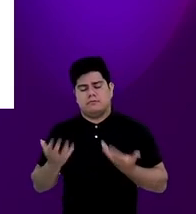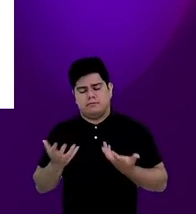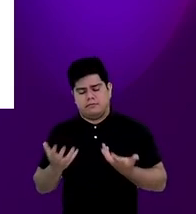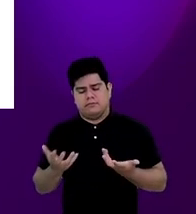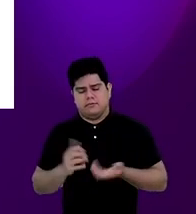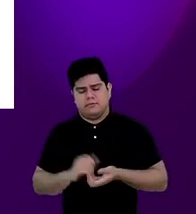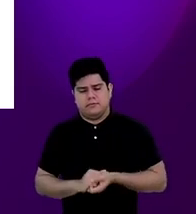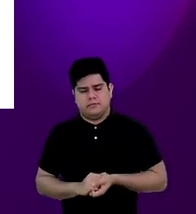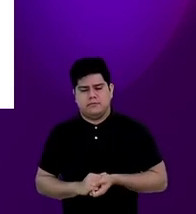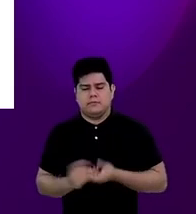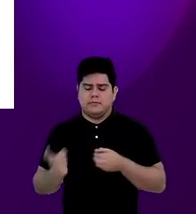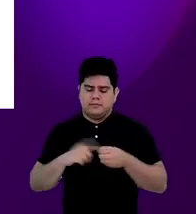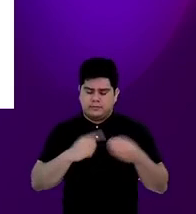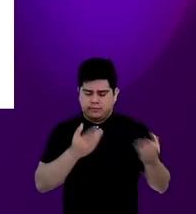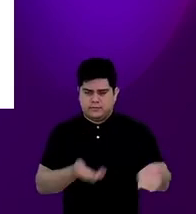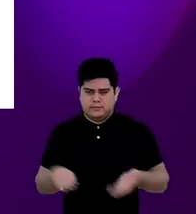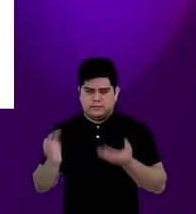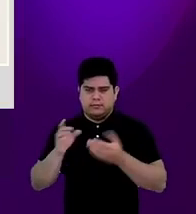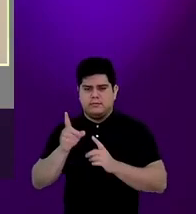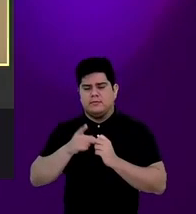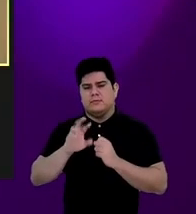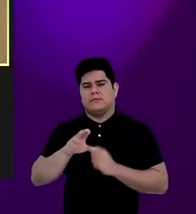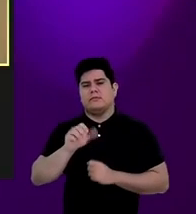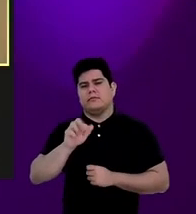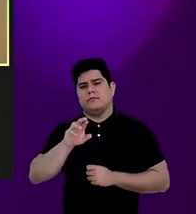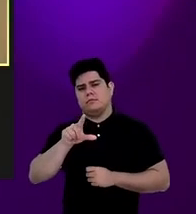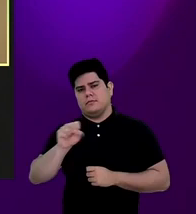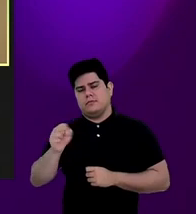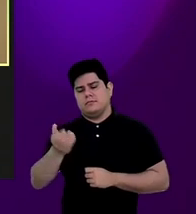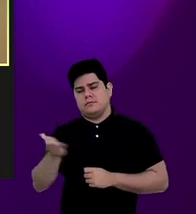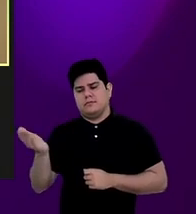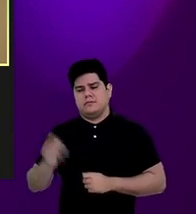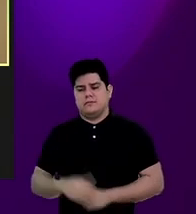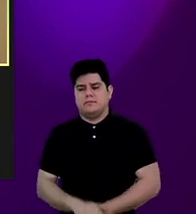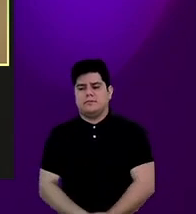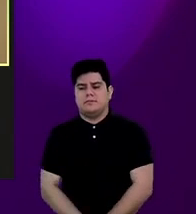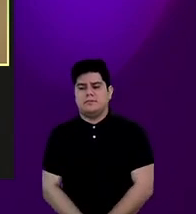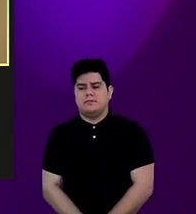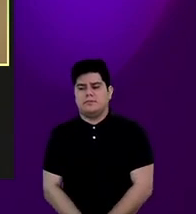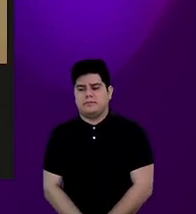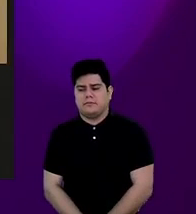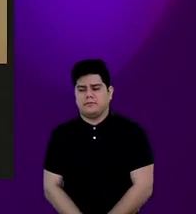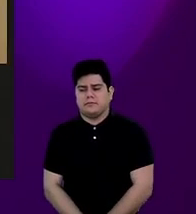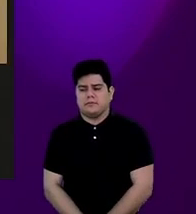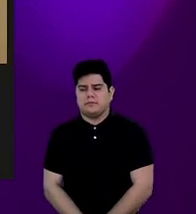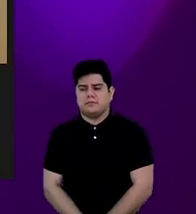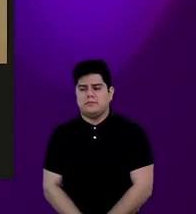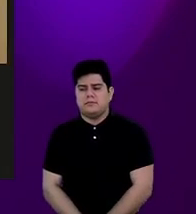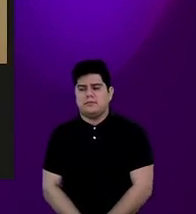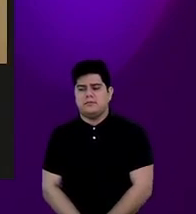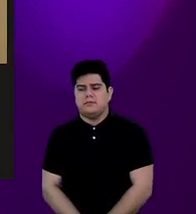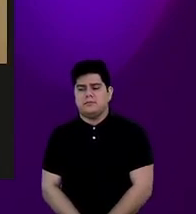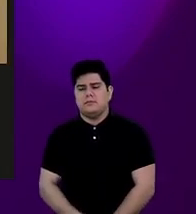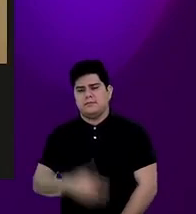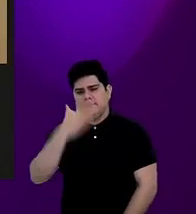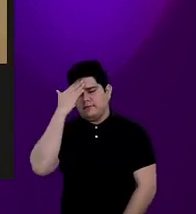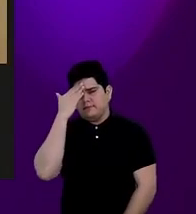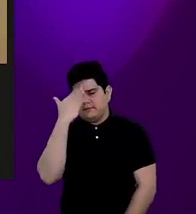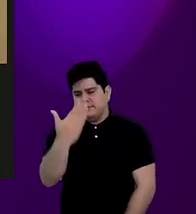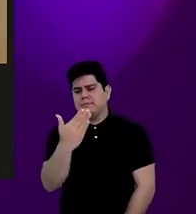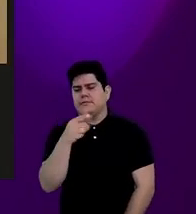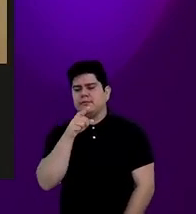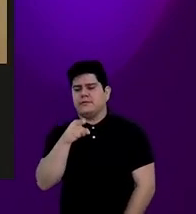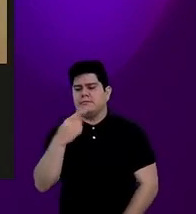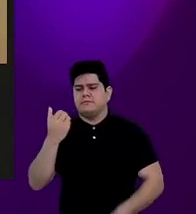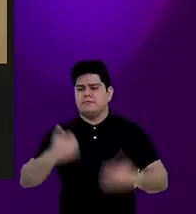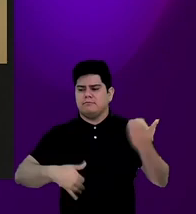retornar a palavra para o Dr. Carlos Chiattoni. Muito obrigado. Luciano, muito obrigado pela sua